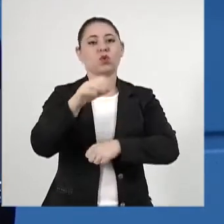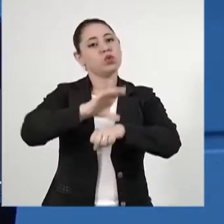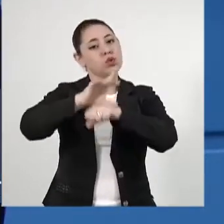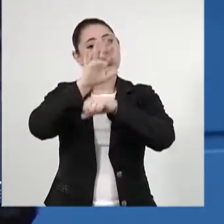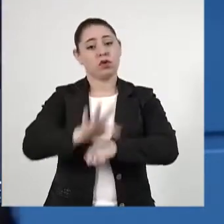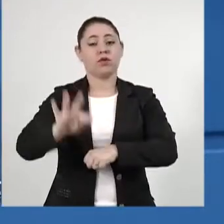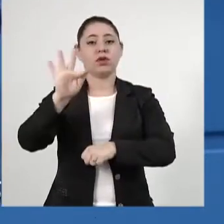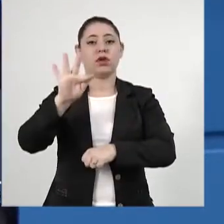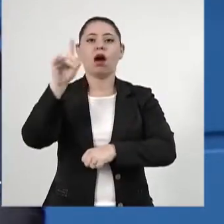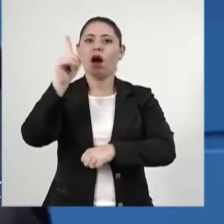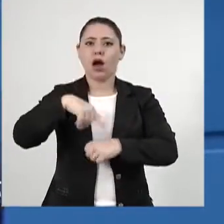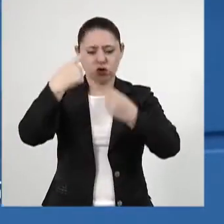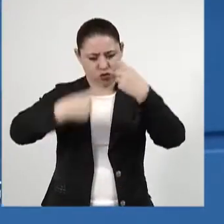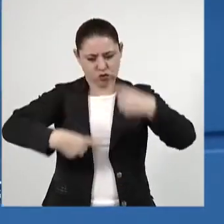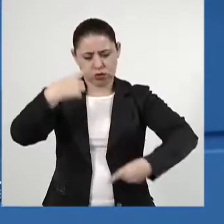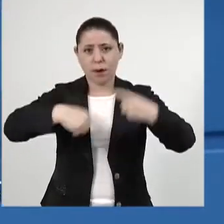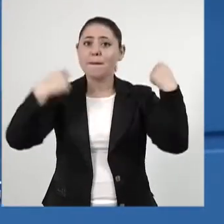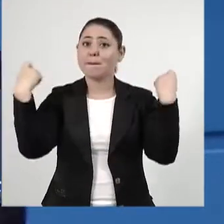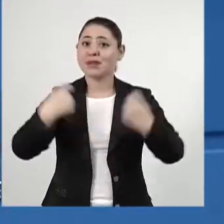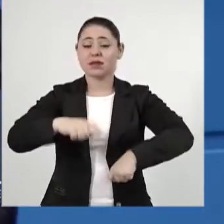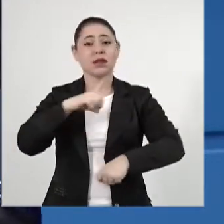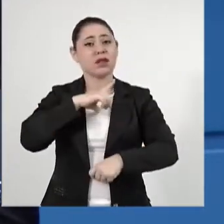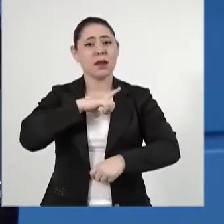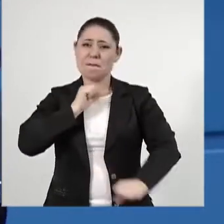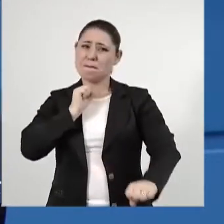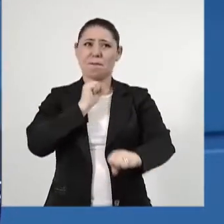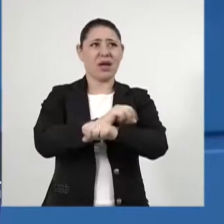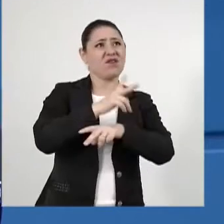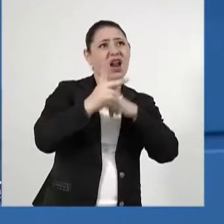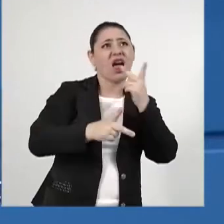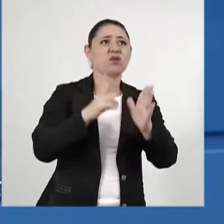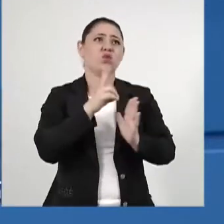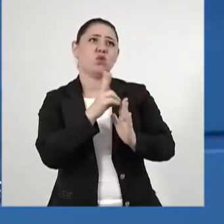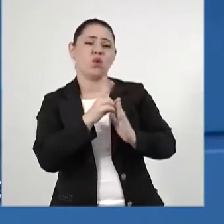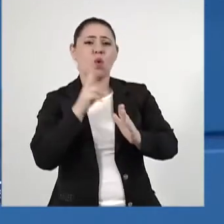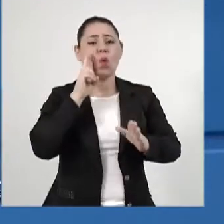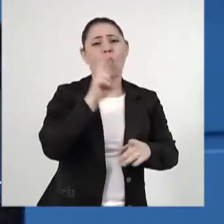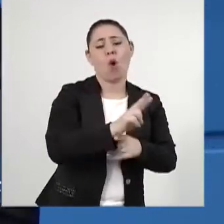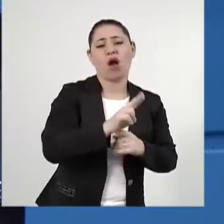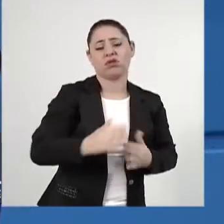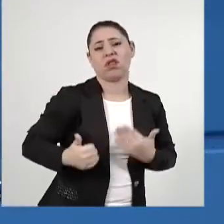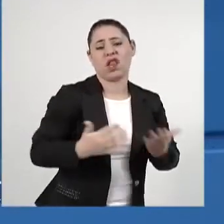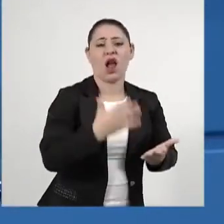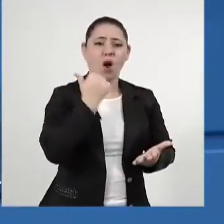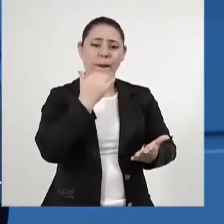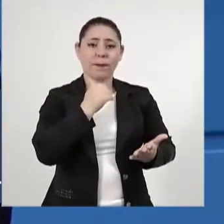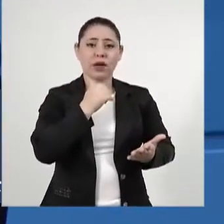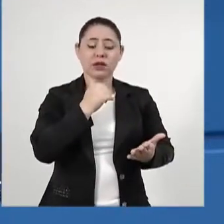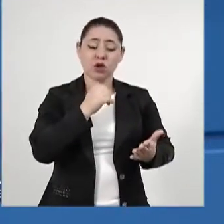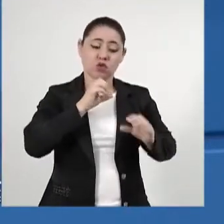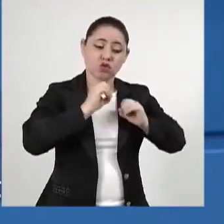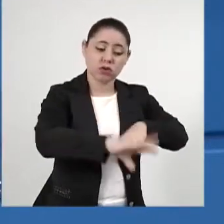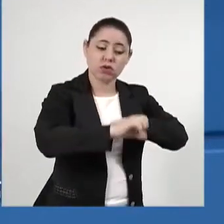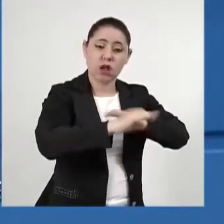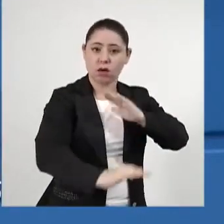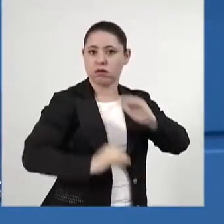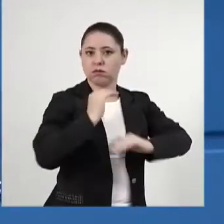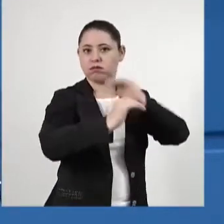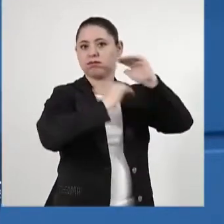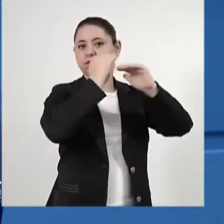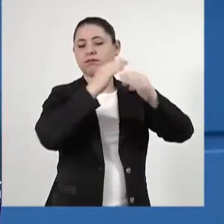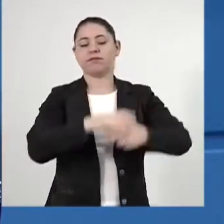Constituição Federal. É essa discussão que nós temos que ter. Parar de tutelar o indígena e auxiliá-lo a crescer. É